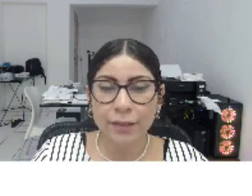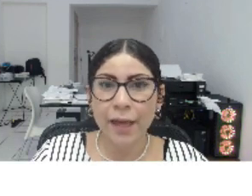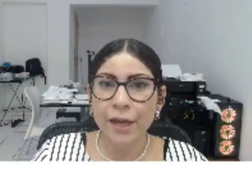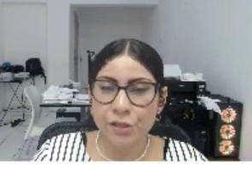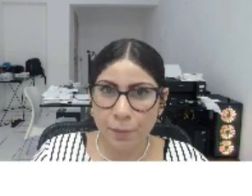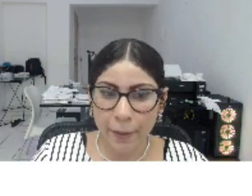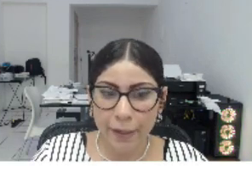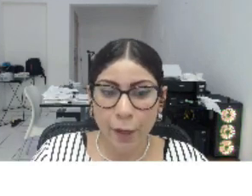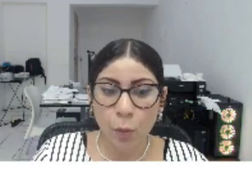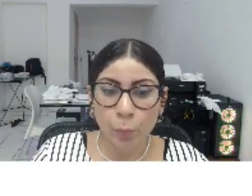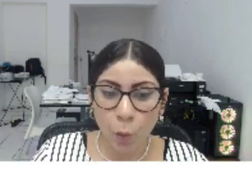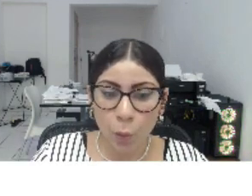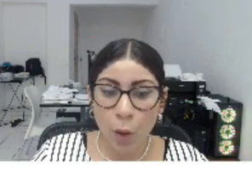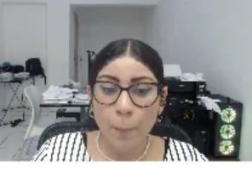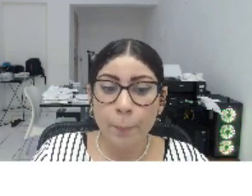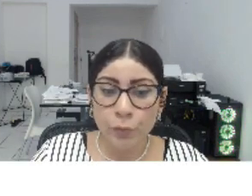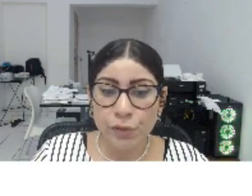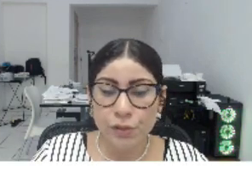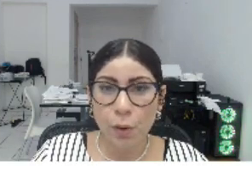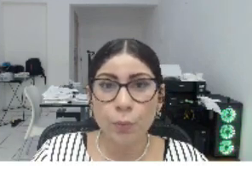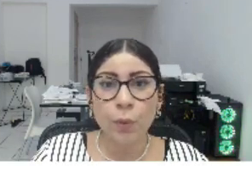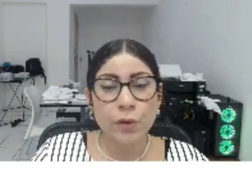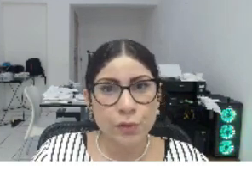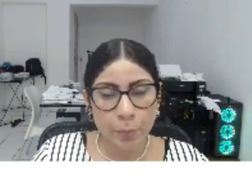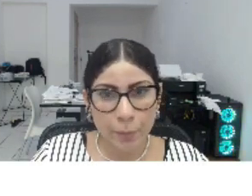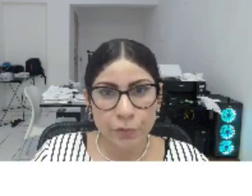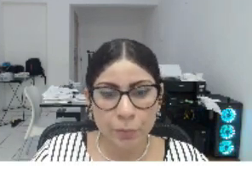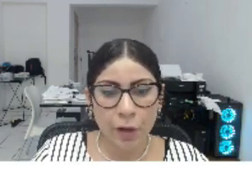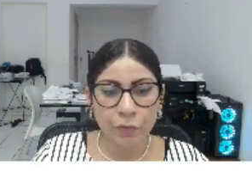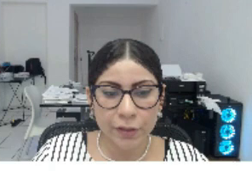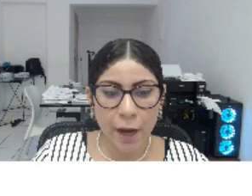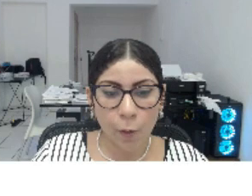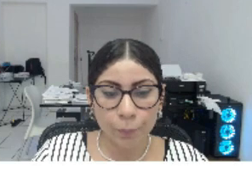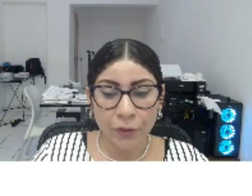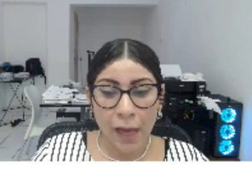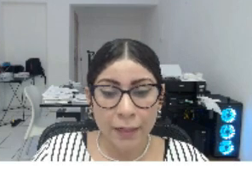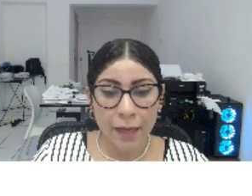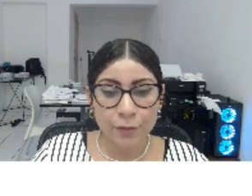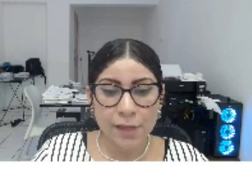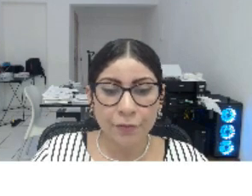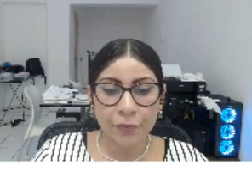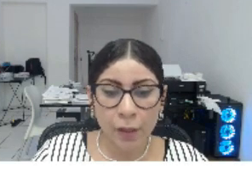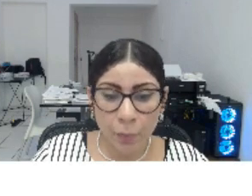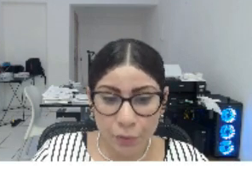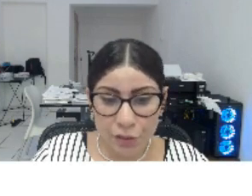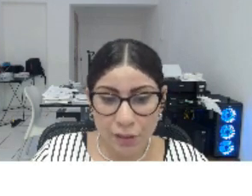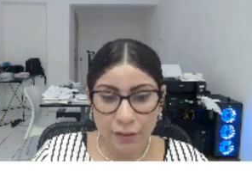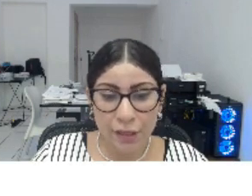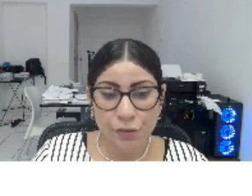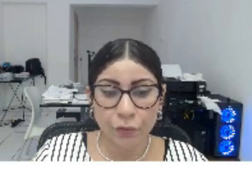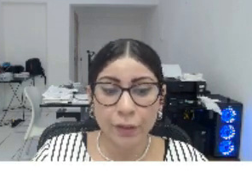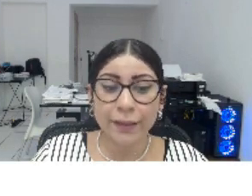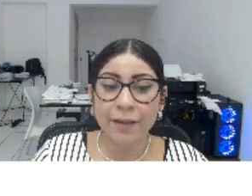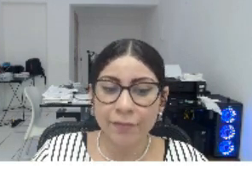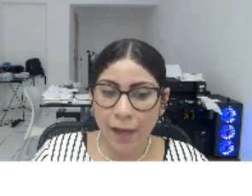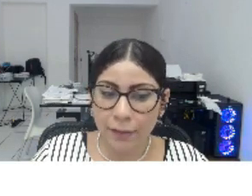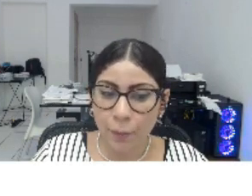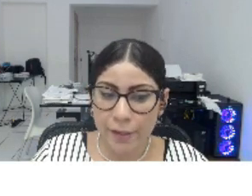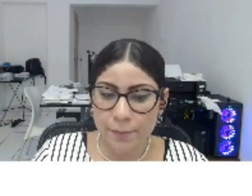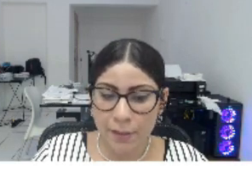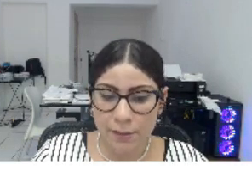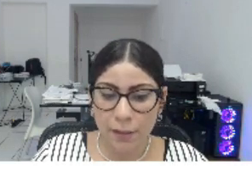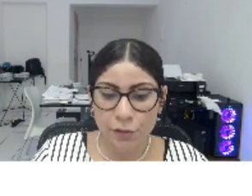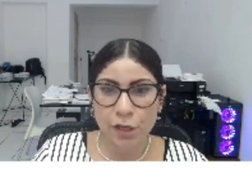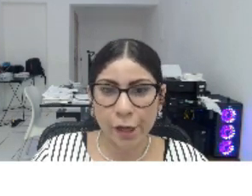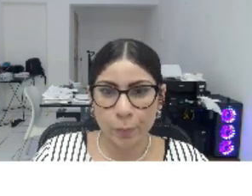como estratégia para recompor pontes com o Supremo Tribunal Federal. Aliados afirmam que a estratégia foi levada